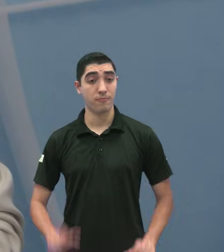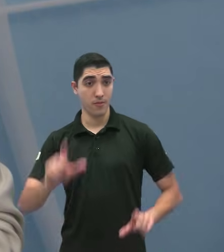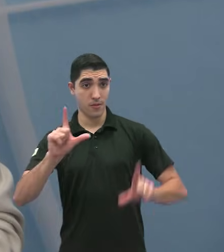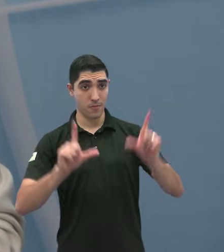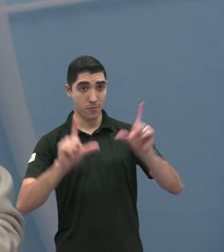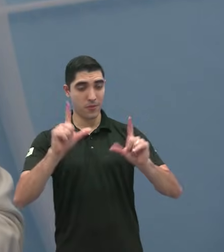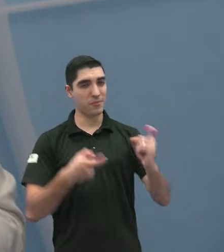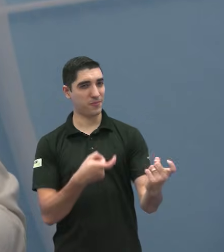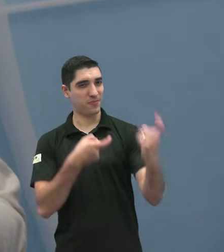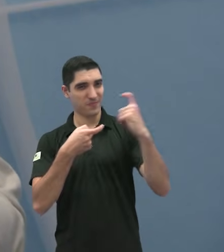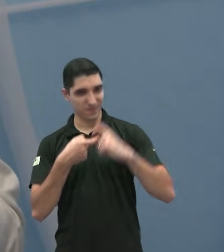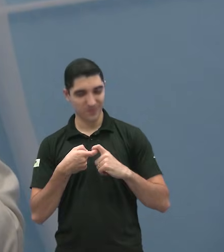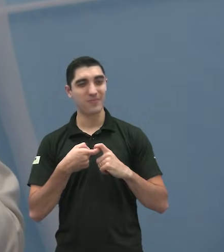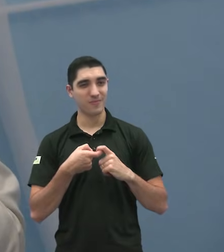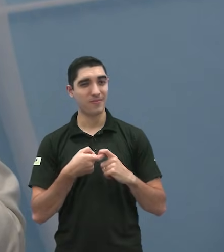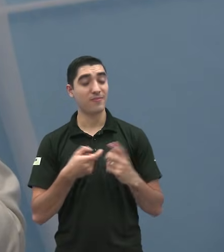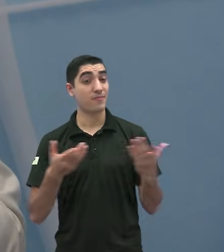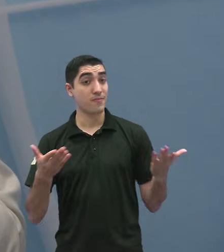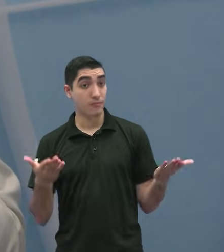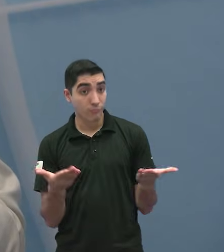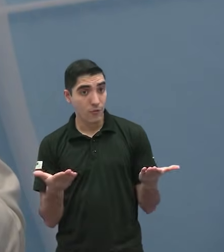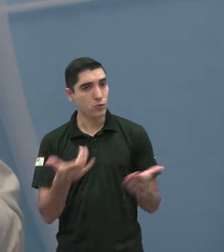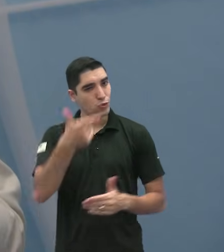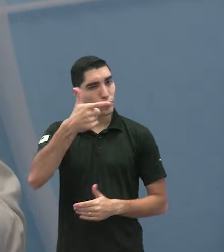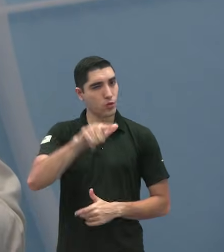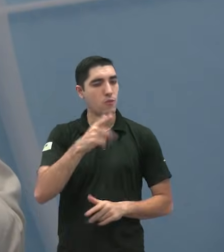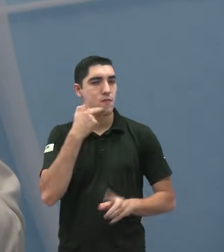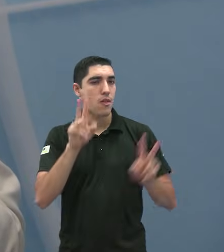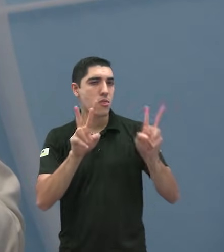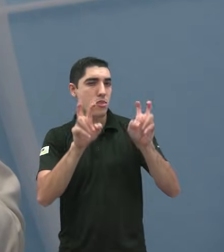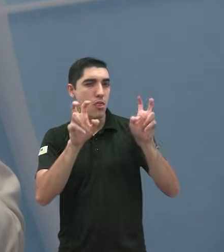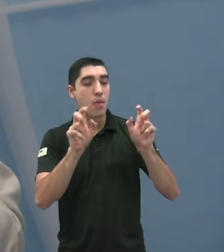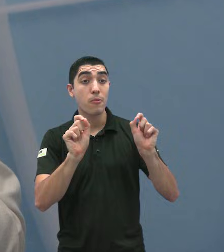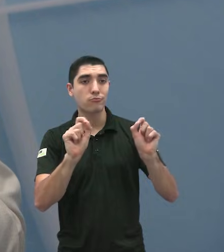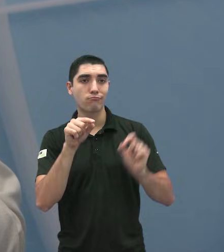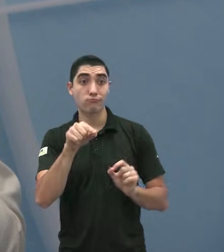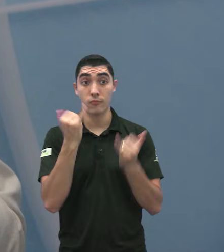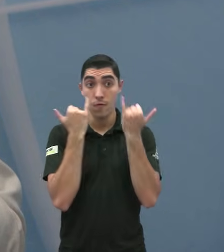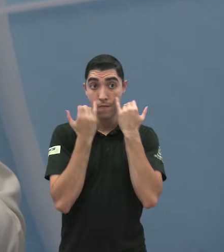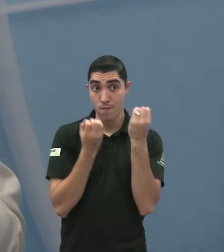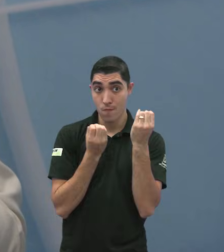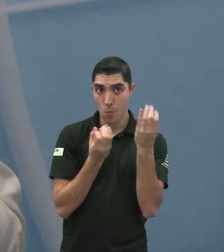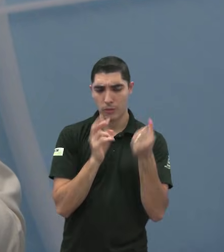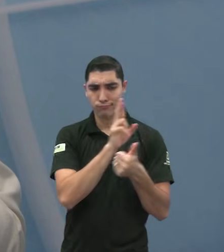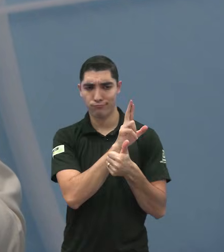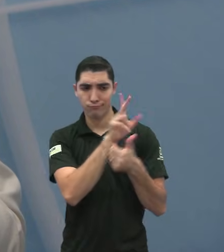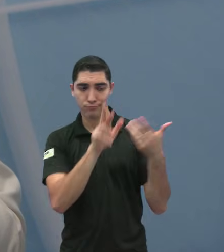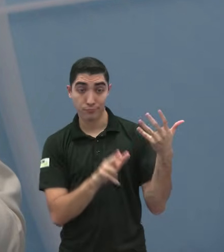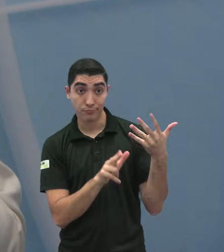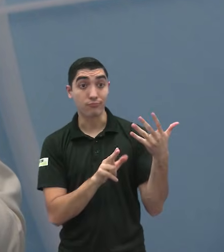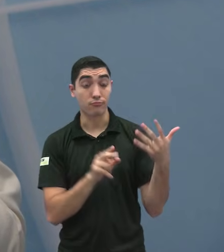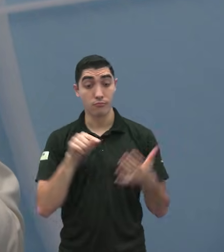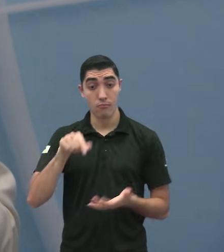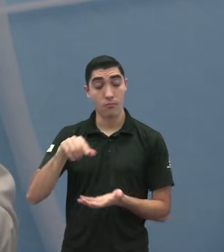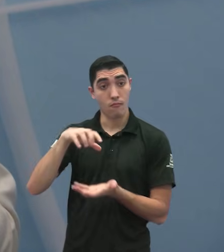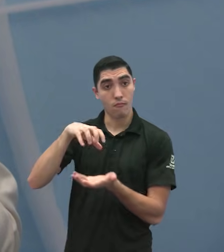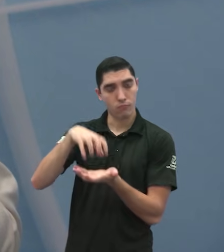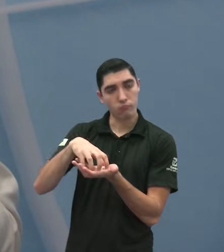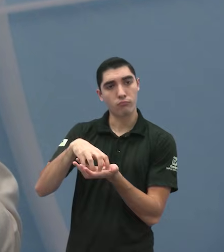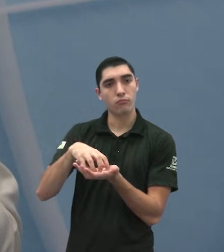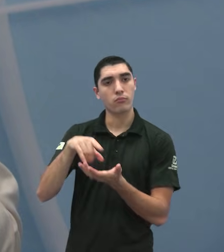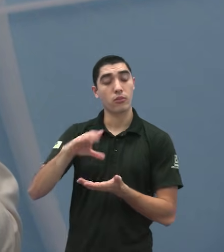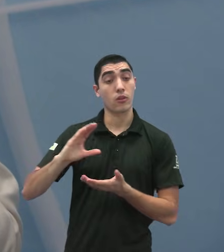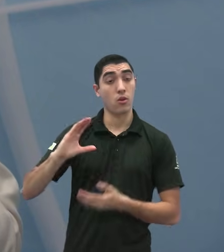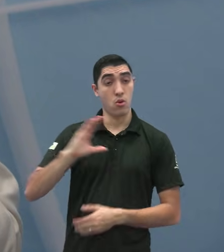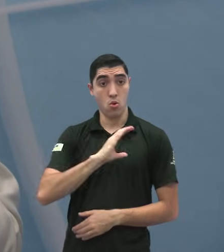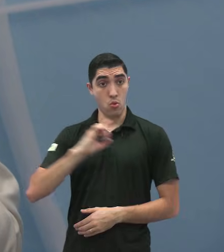Estamos de volta com Diálogos da Cidade e retomamos o papo com mais informação, né? Segundo dados do CAPES,